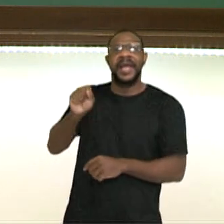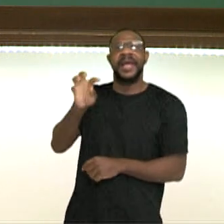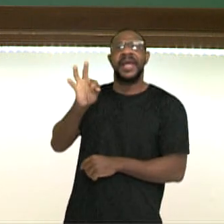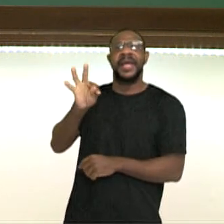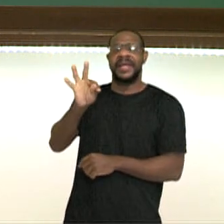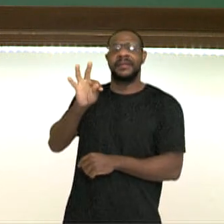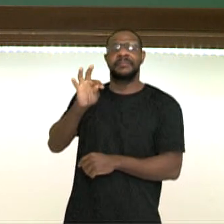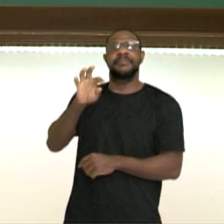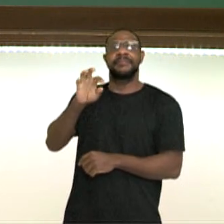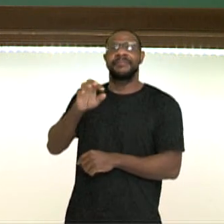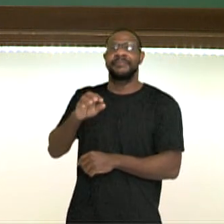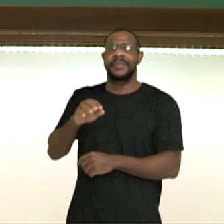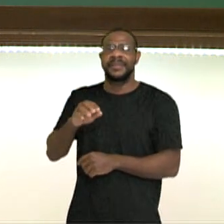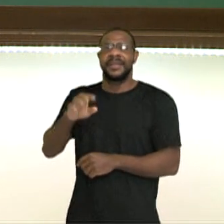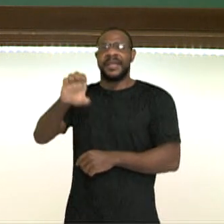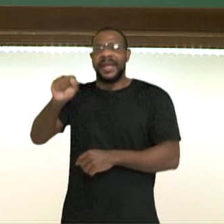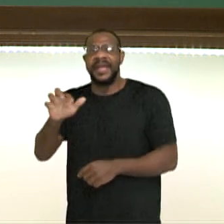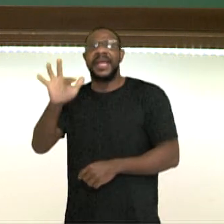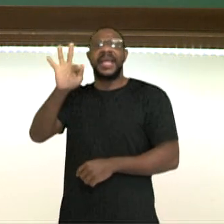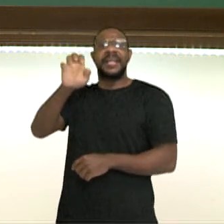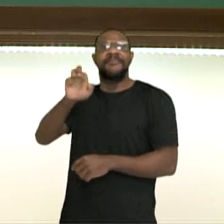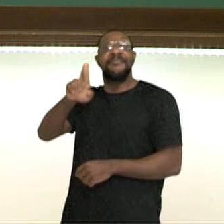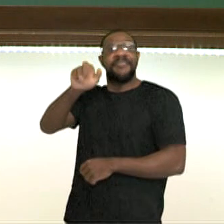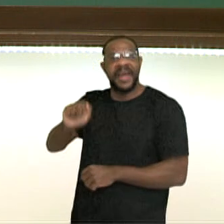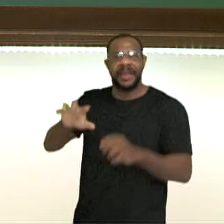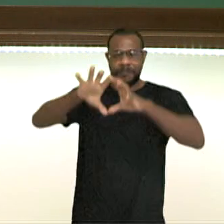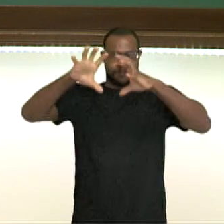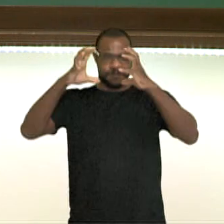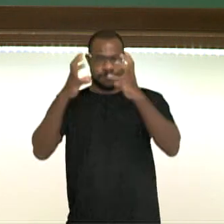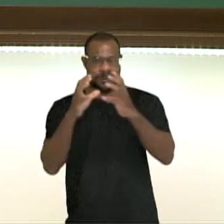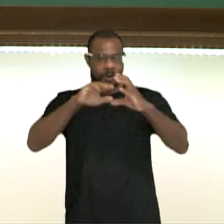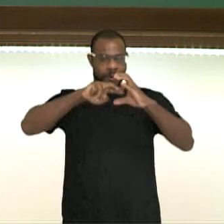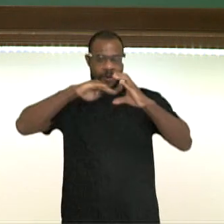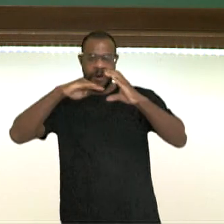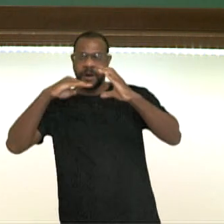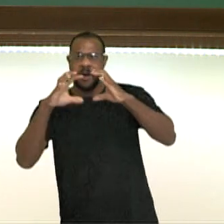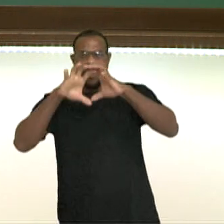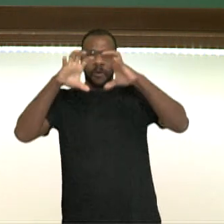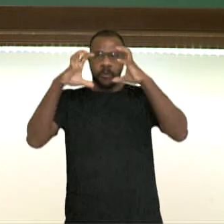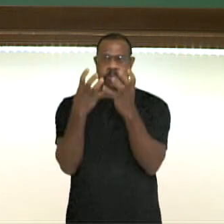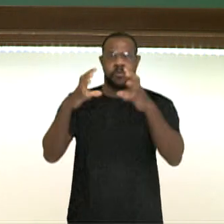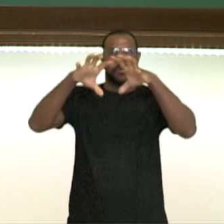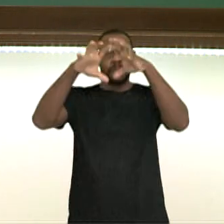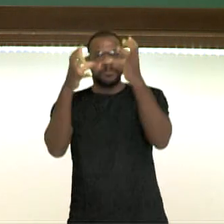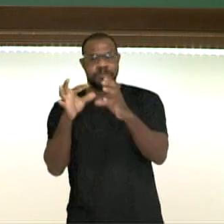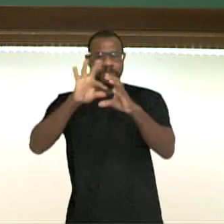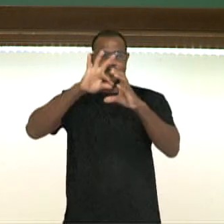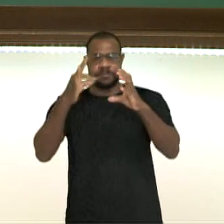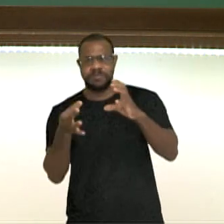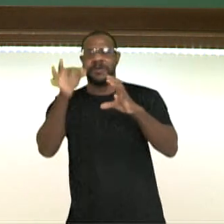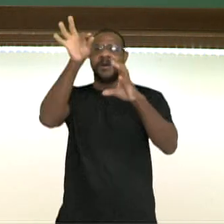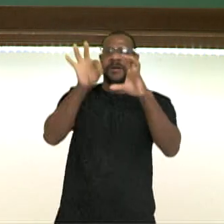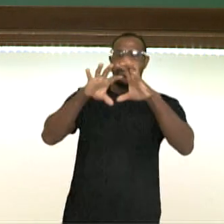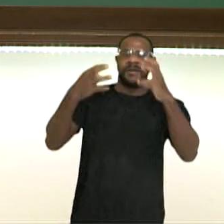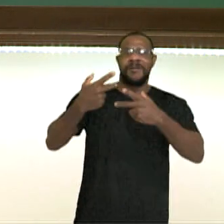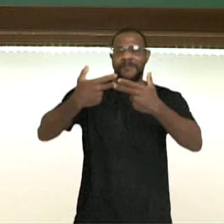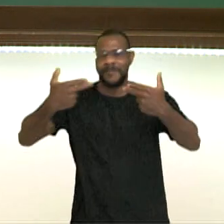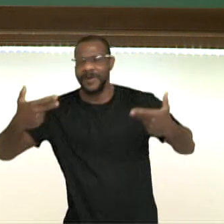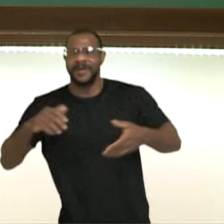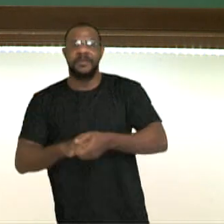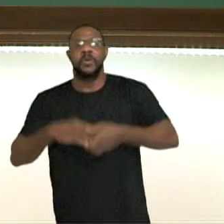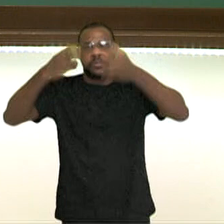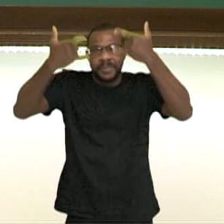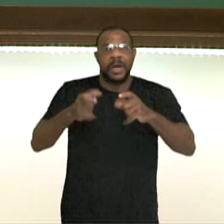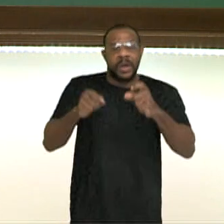outro sólido que a gente chama de corpos redondos. Especificamente hoje da esfera, a gente vai falar sobre